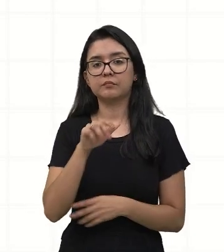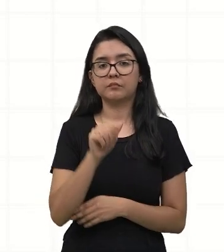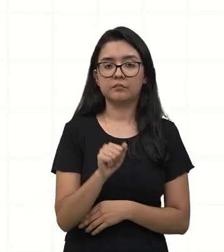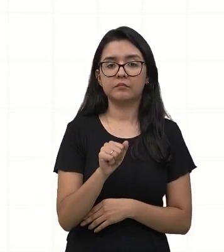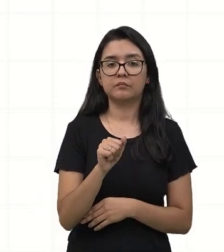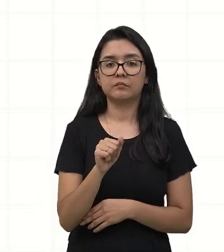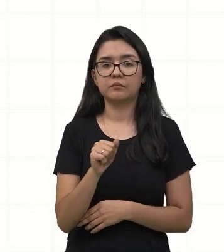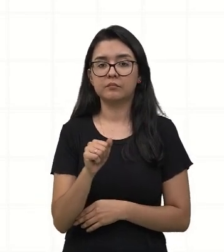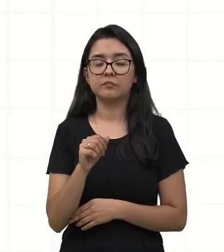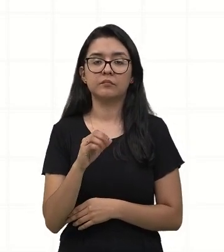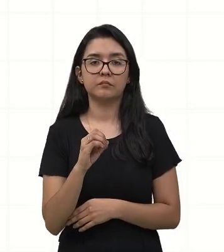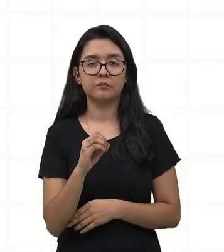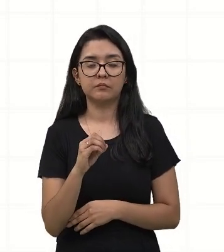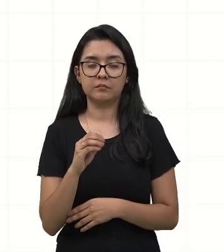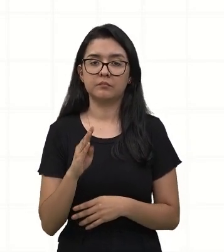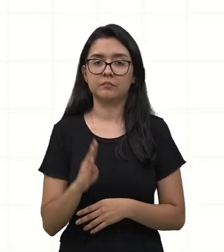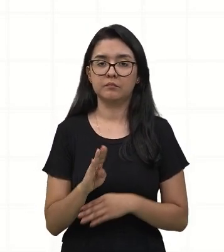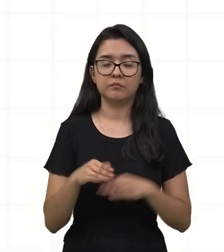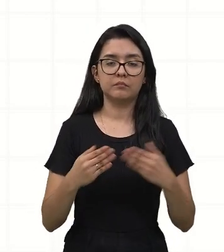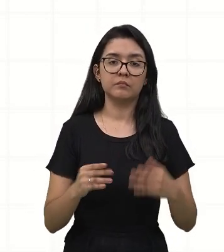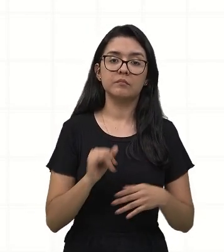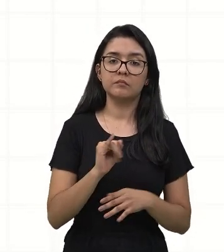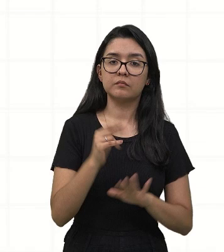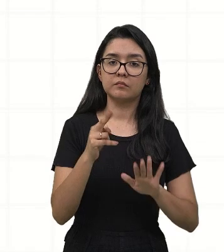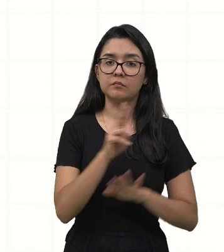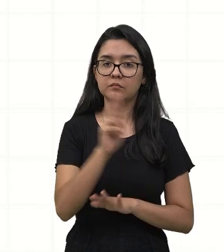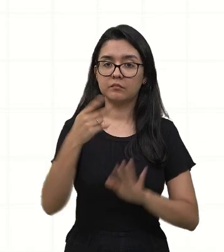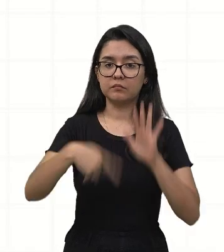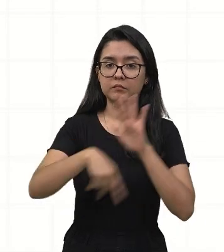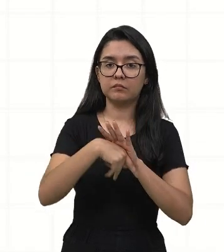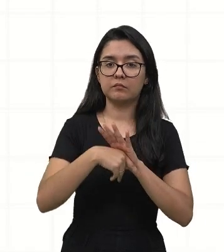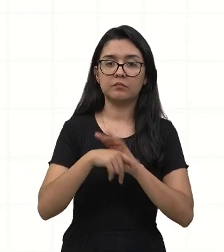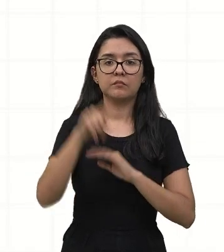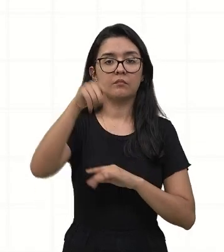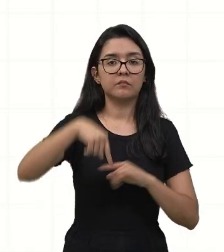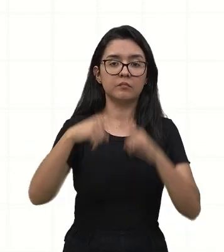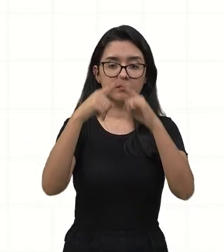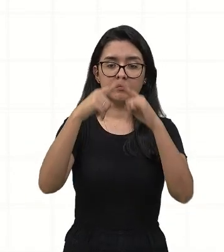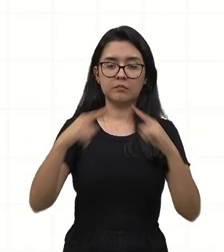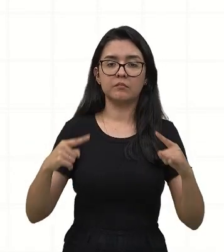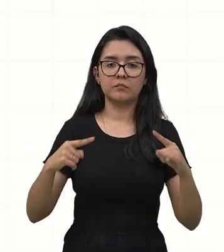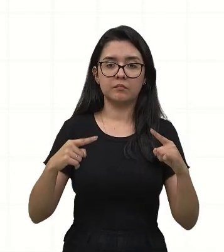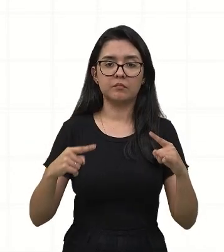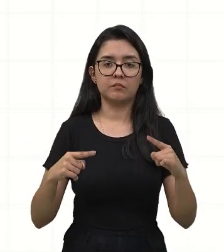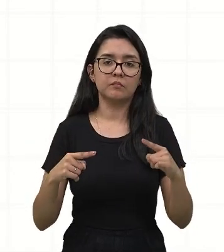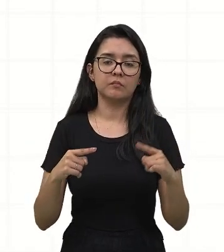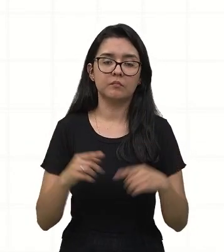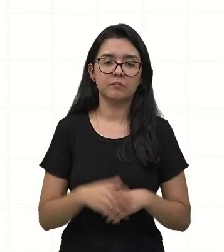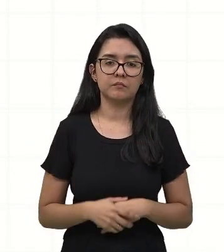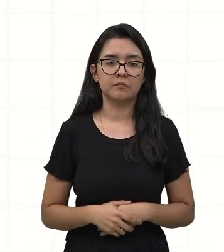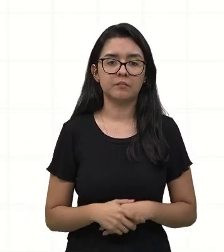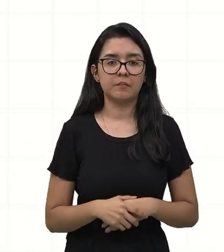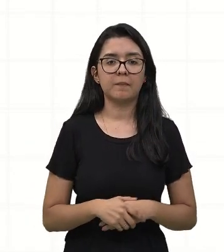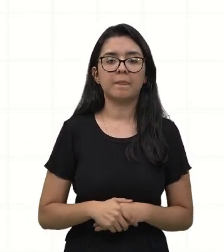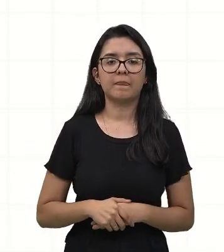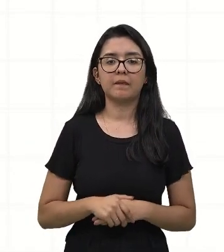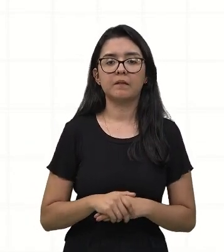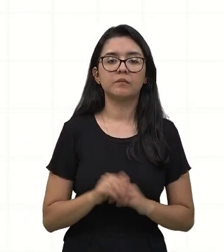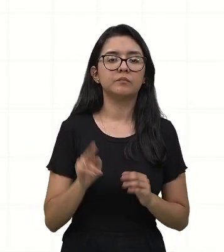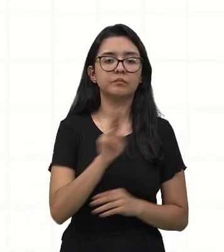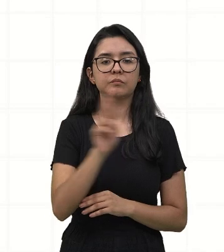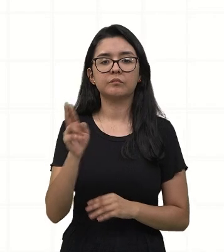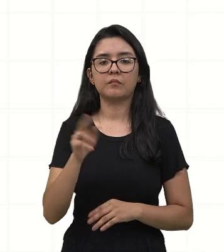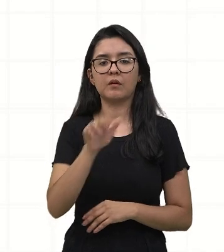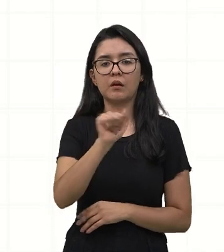para esse ângulo, que nós temos aqui na nossa imagem, o nome dele, nós escrevemos assim, ó, nomenclatura, vamos nomear o